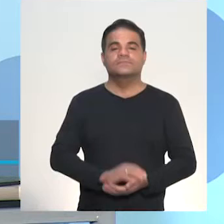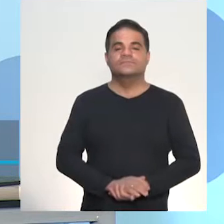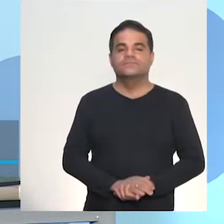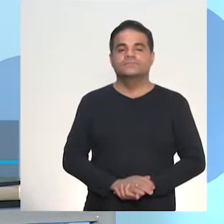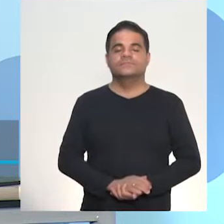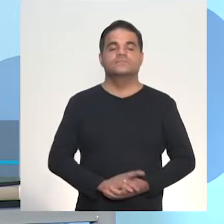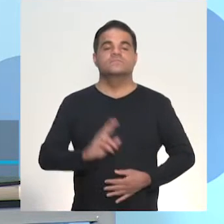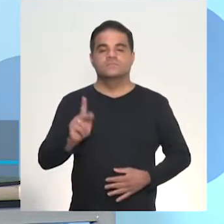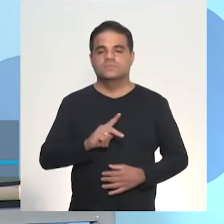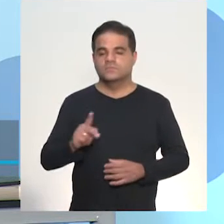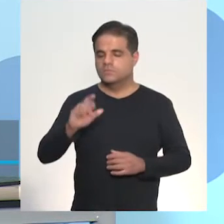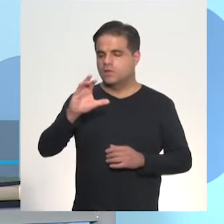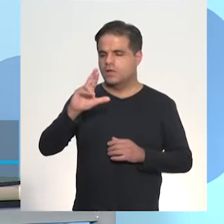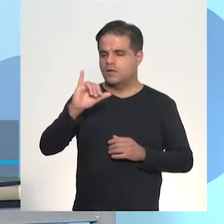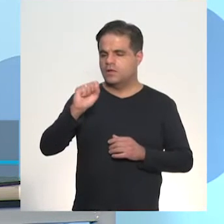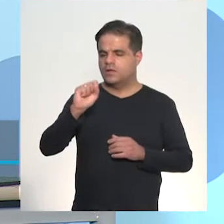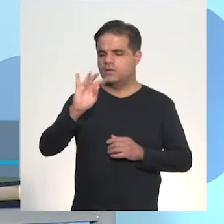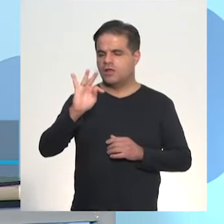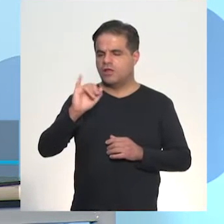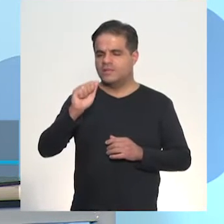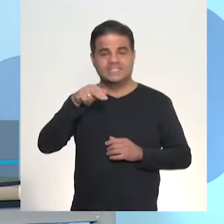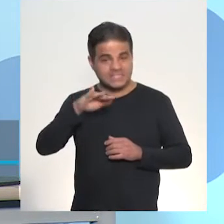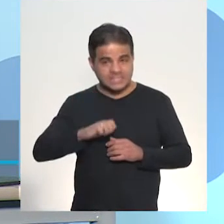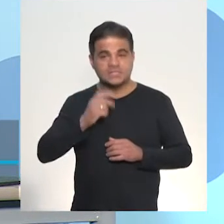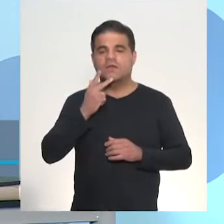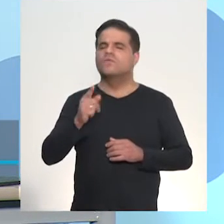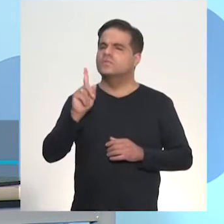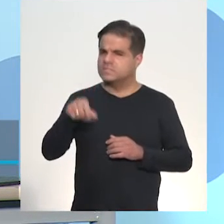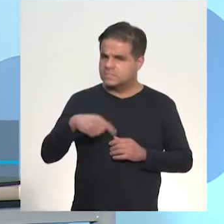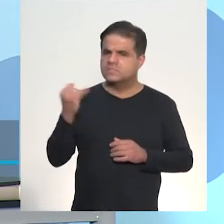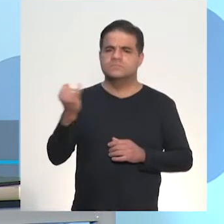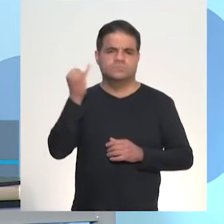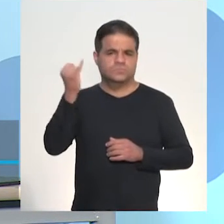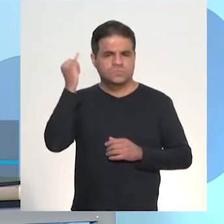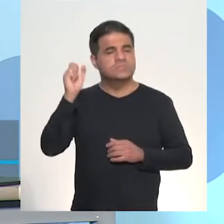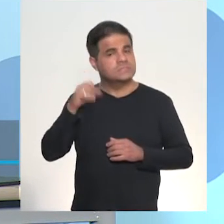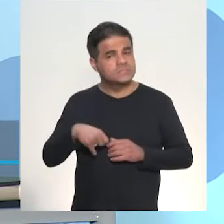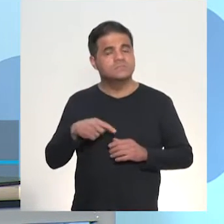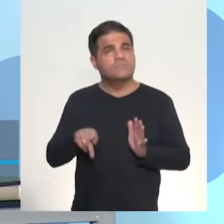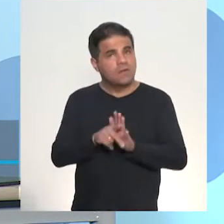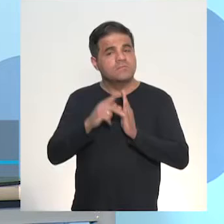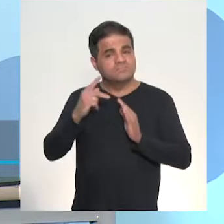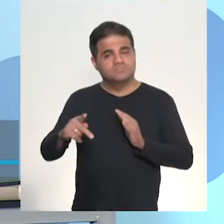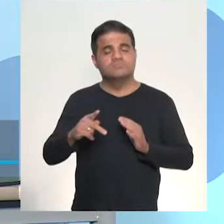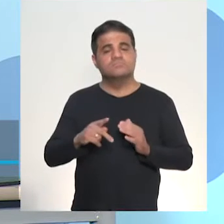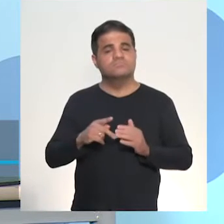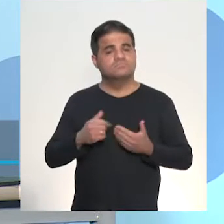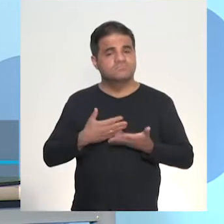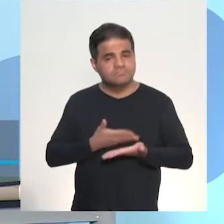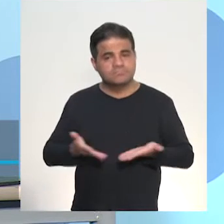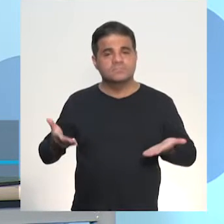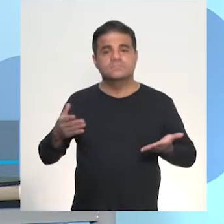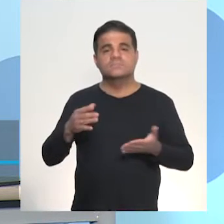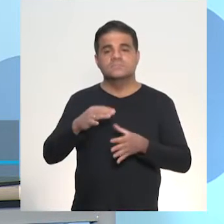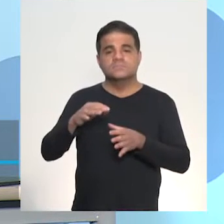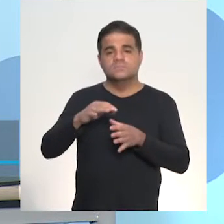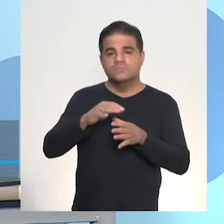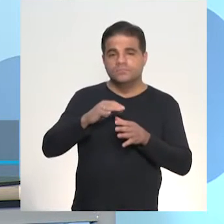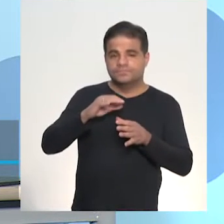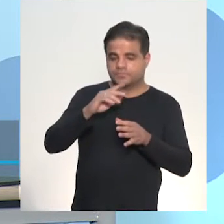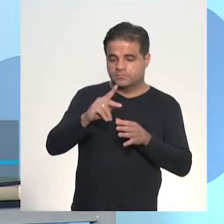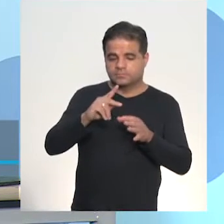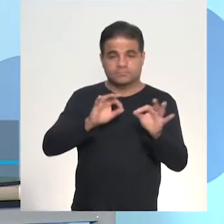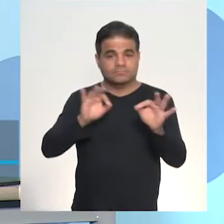a Pro Cristiane colocou assim, elas importam, pois pulou aqui, fazem a